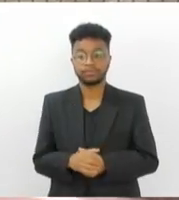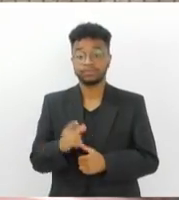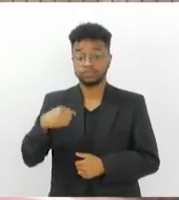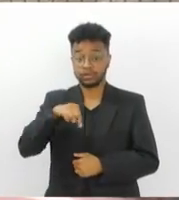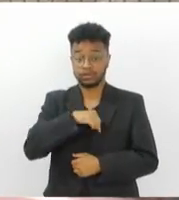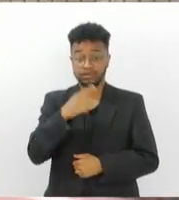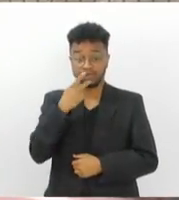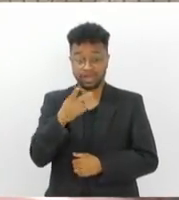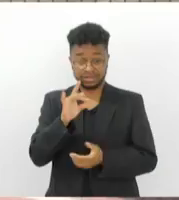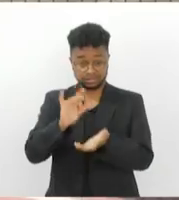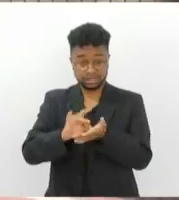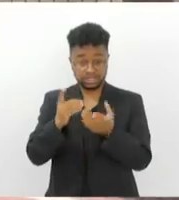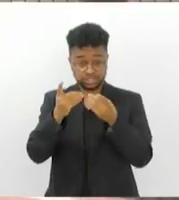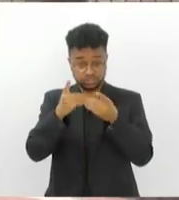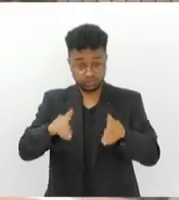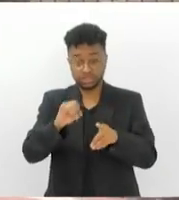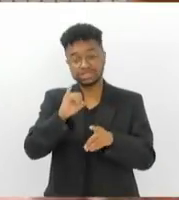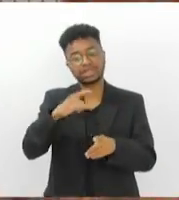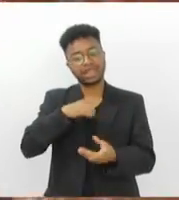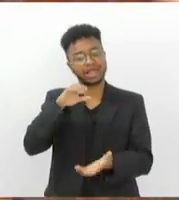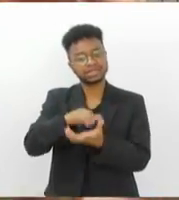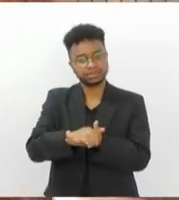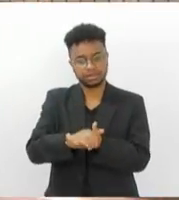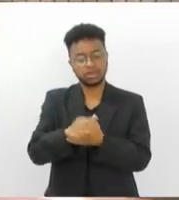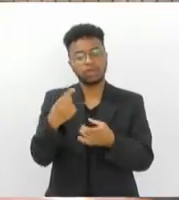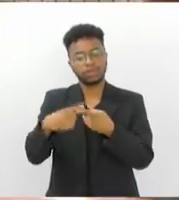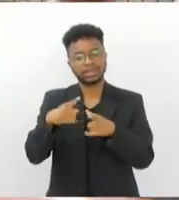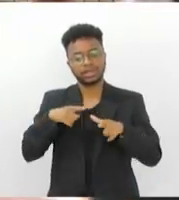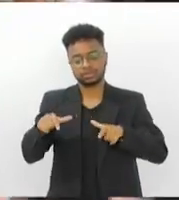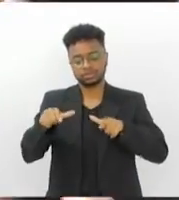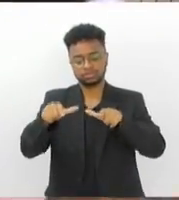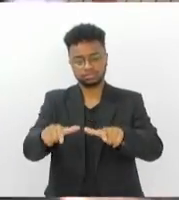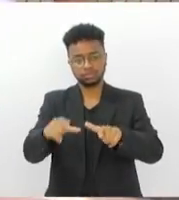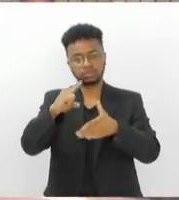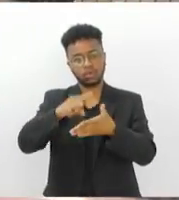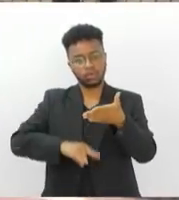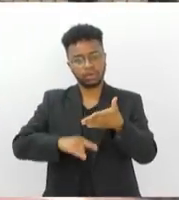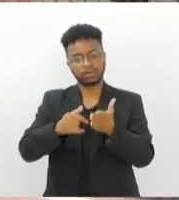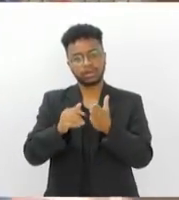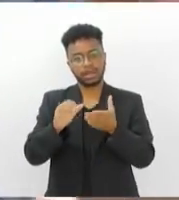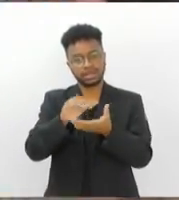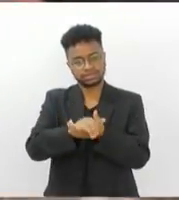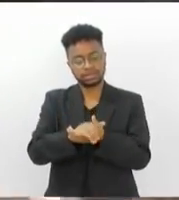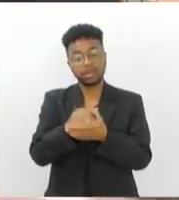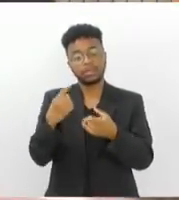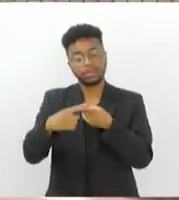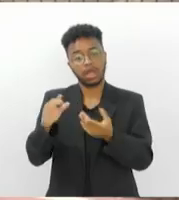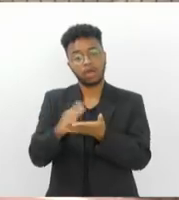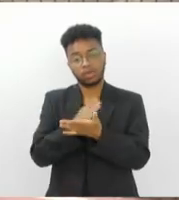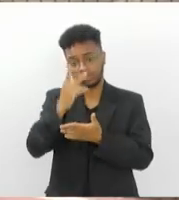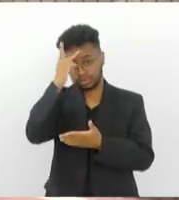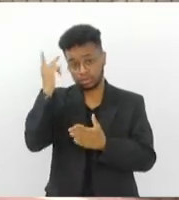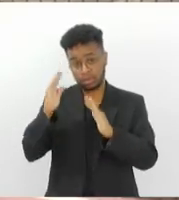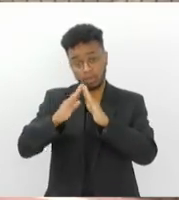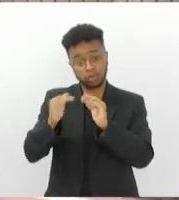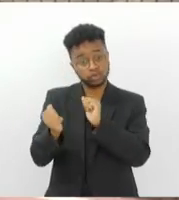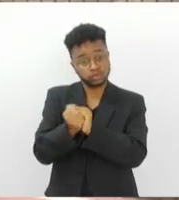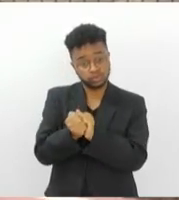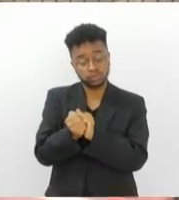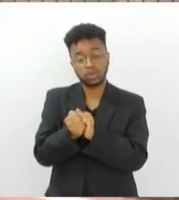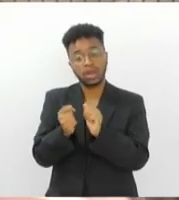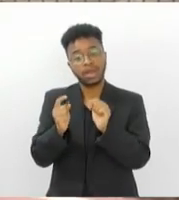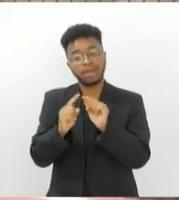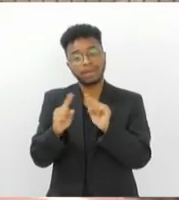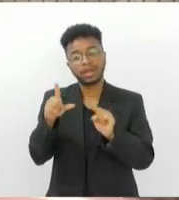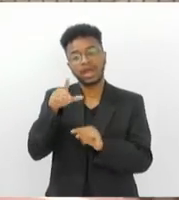em divórcio quando há casamento certidão de casamento muitos casais vivem juntos sem casados fossem e